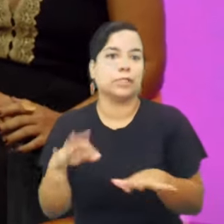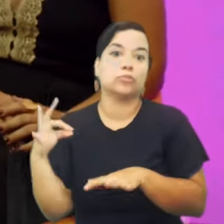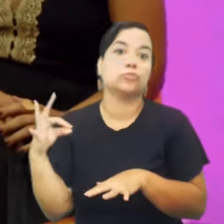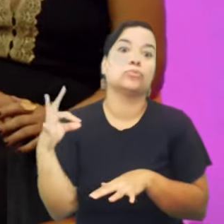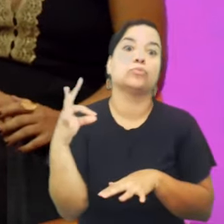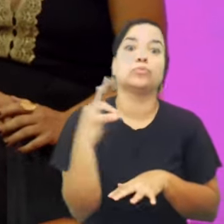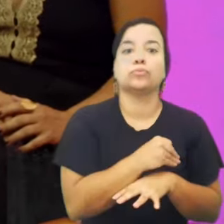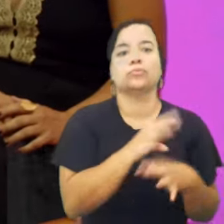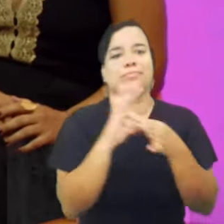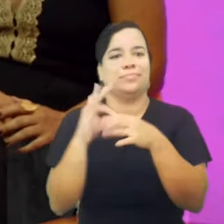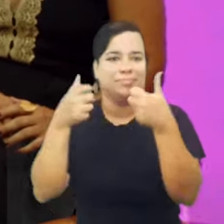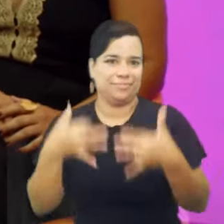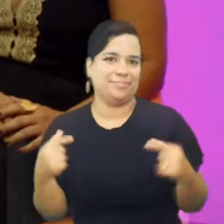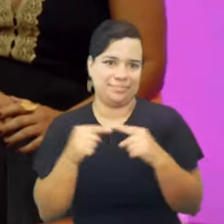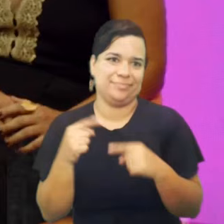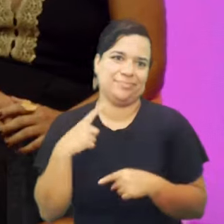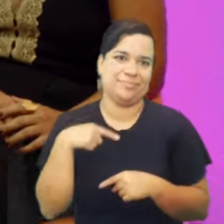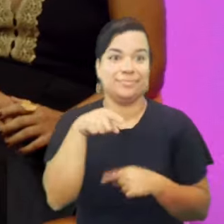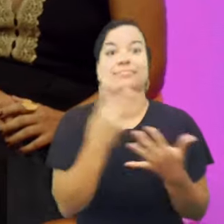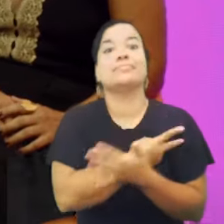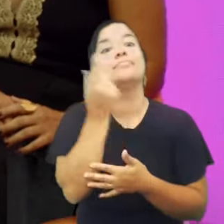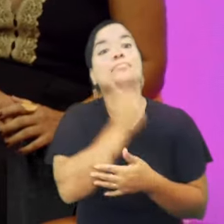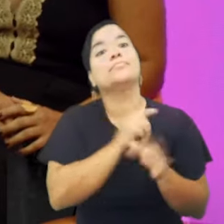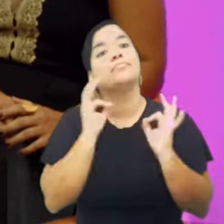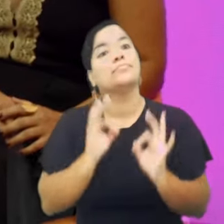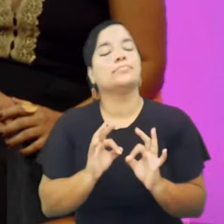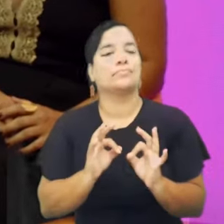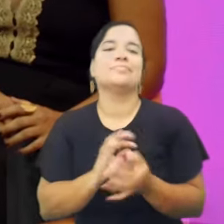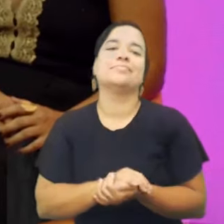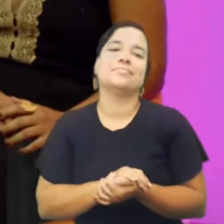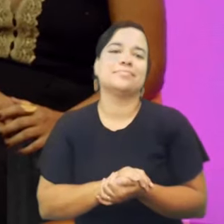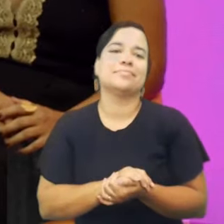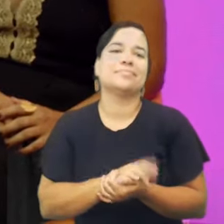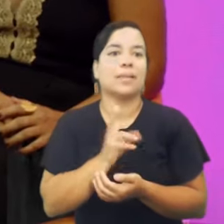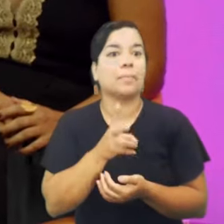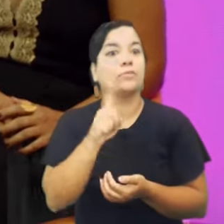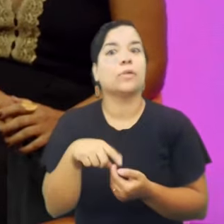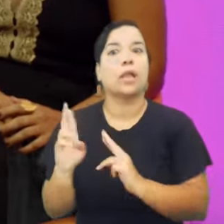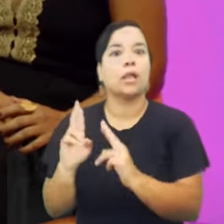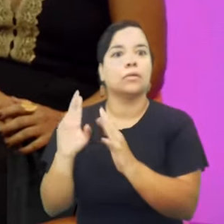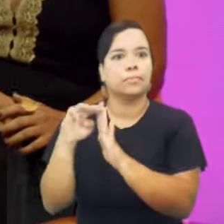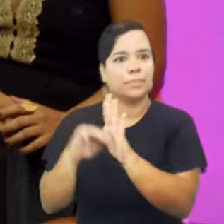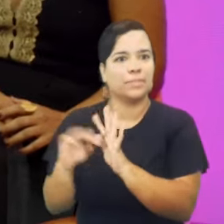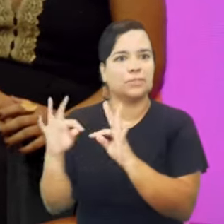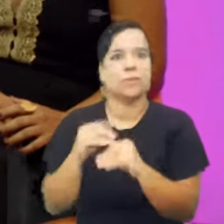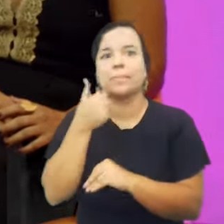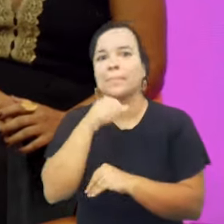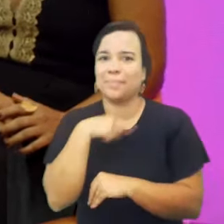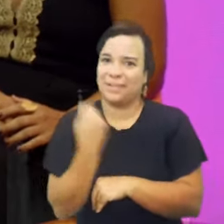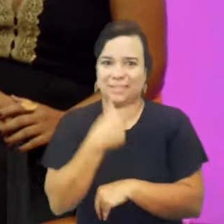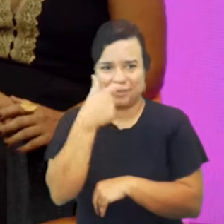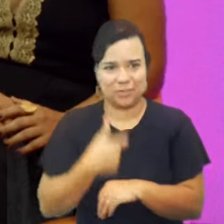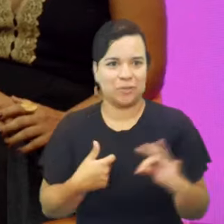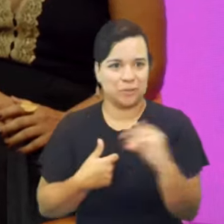você está dentro de um contexto. Para que isso aconteça. E a mesma coisa, eu sempre, a relação que a gente fez aqui, né? Todas mães, todas,